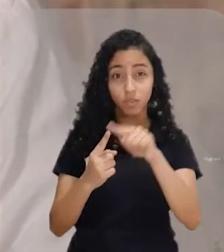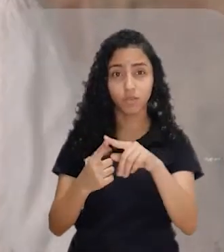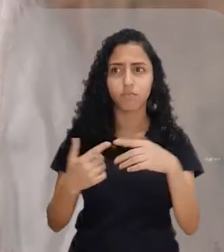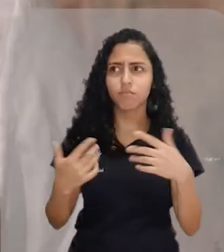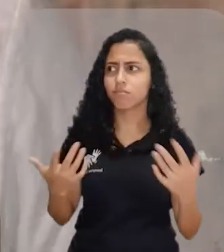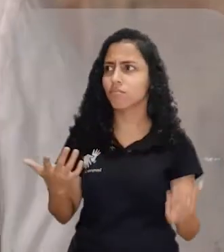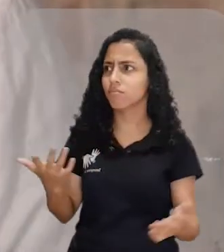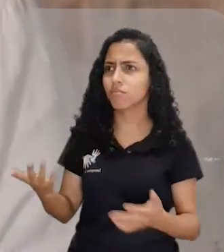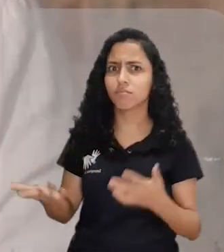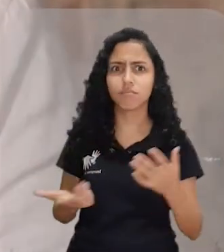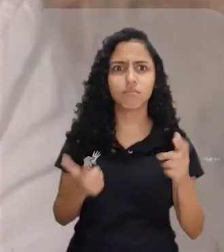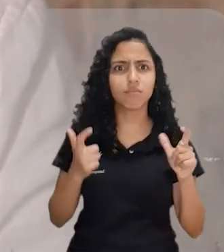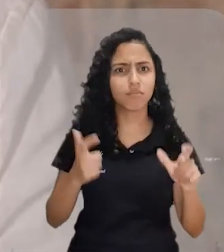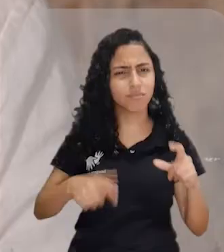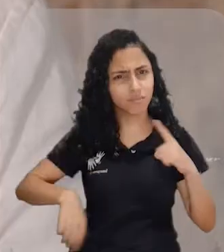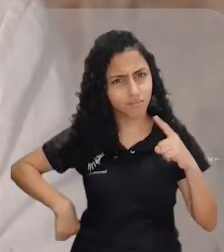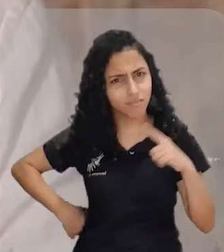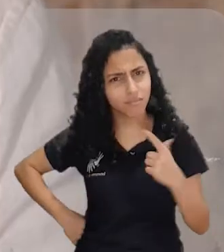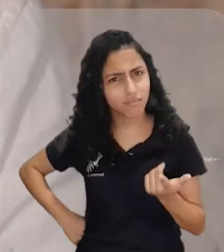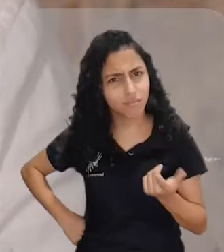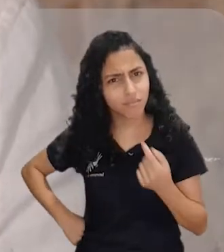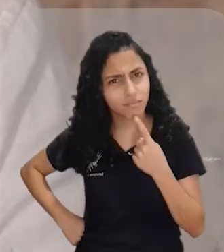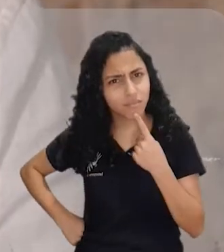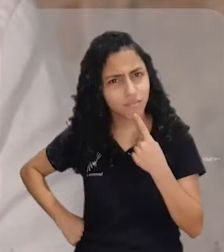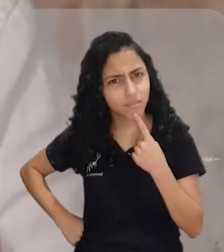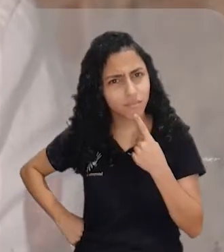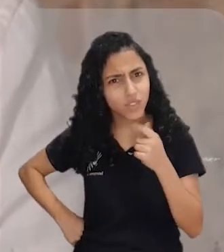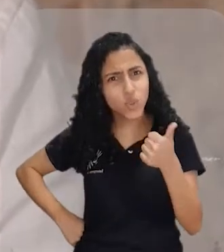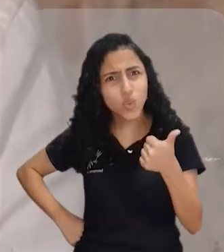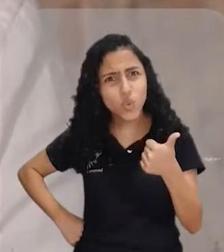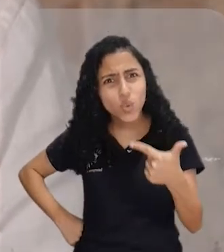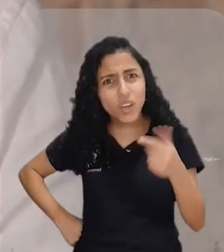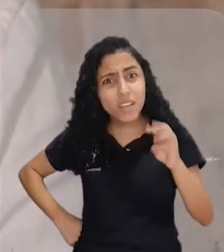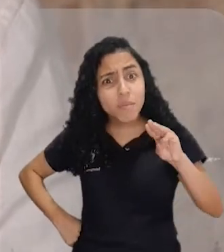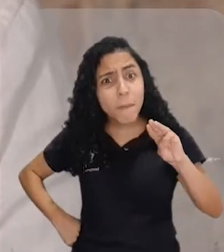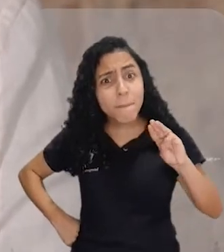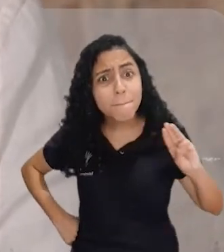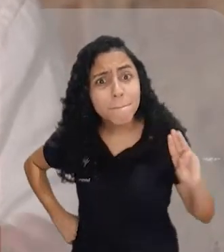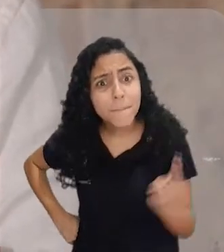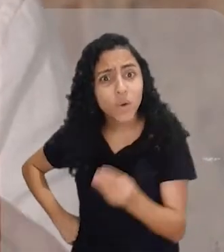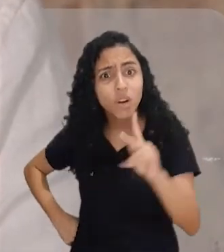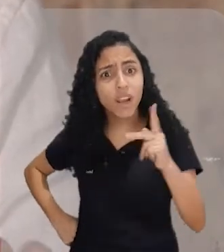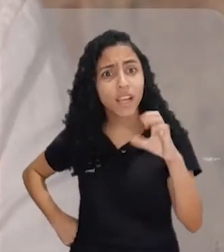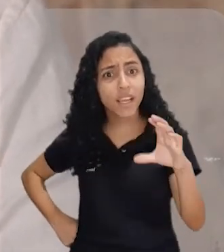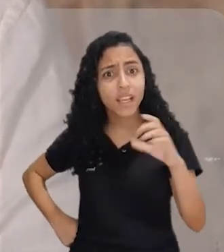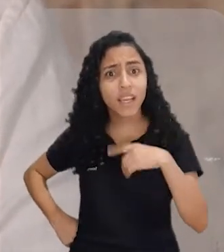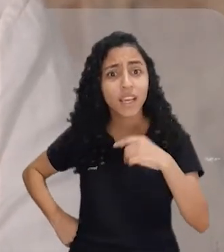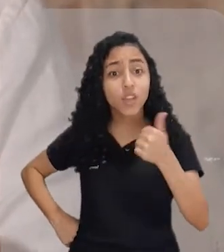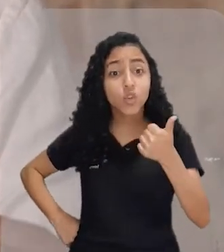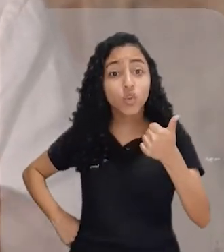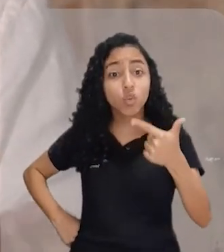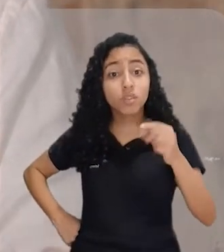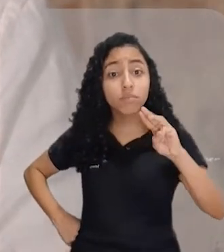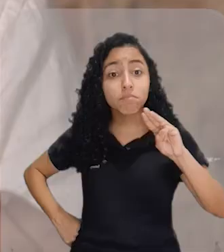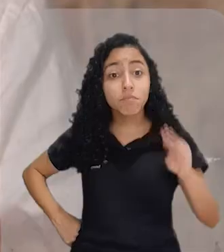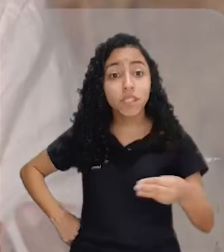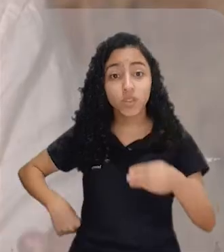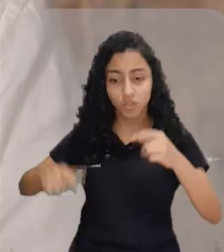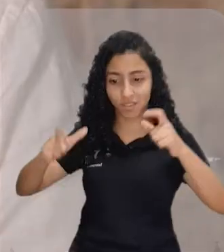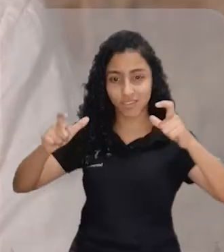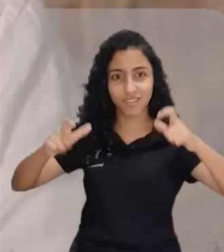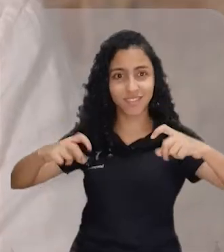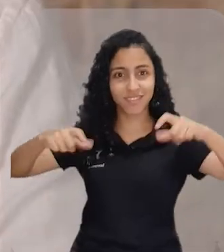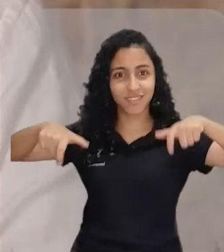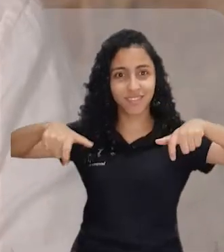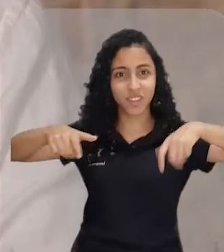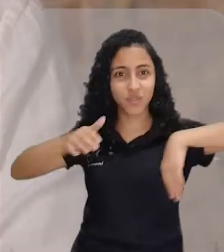Então, a primeira dúvida que fica é, onde que a gente vai achar isso, né? A gente tem esses 12, né? É uma área muito grande, imagina, 12 milhões de hectares quer dizer 12 milhões de campos